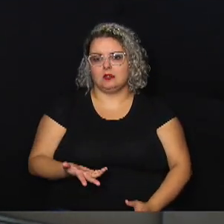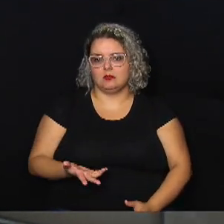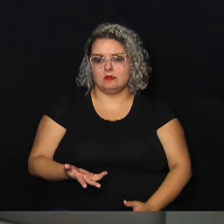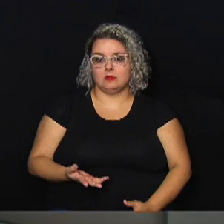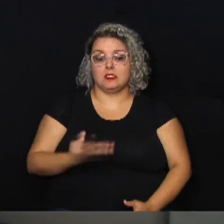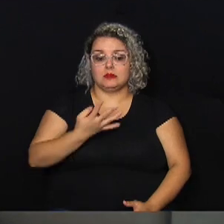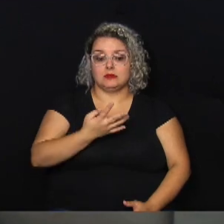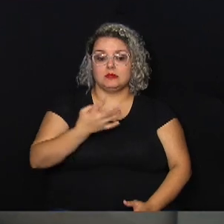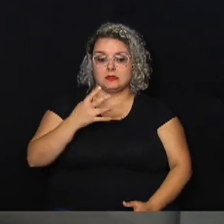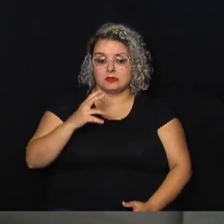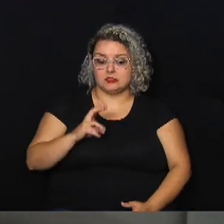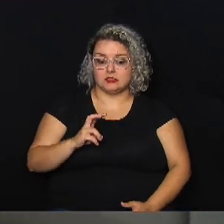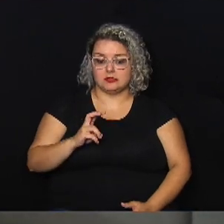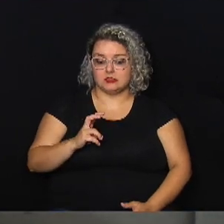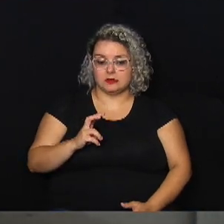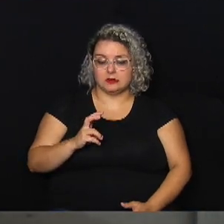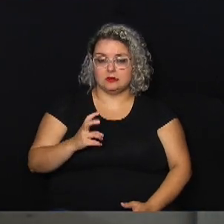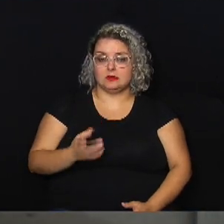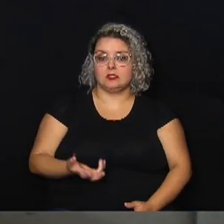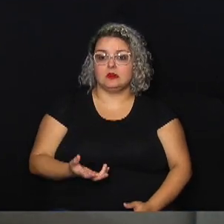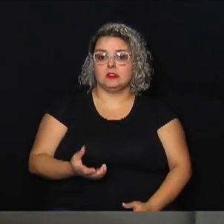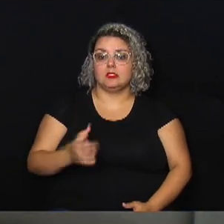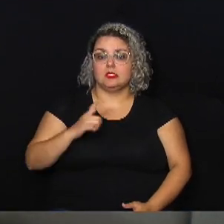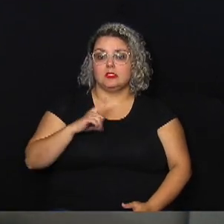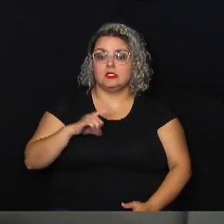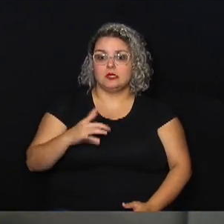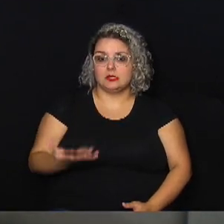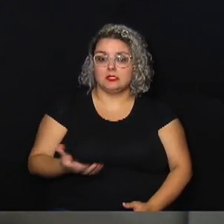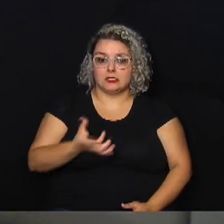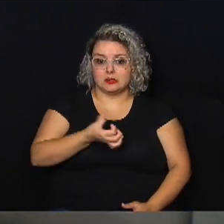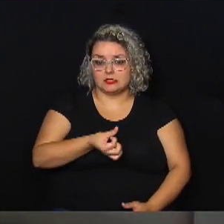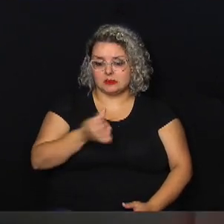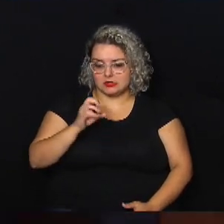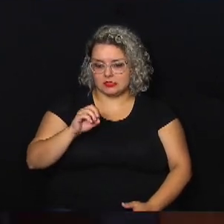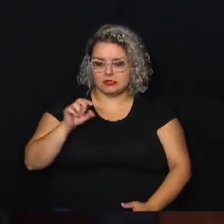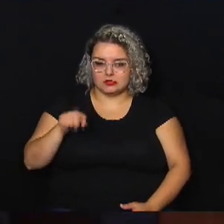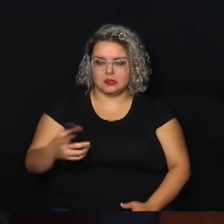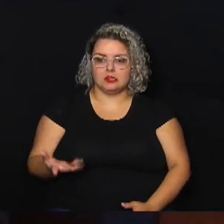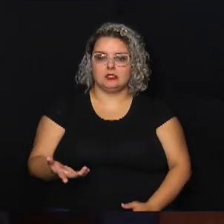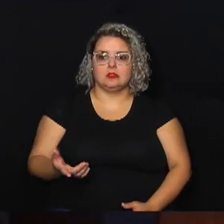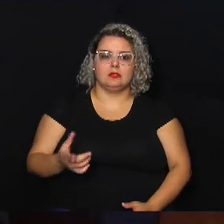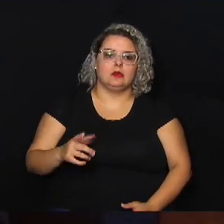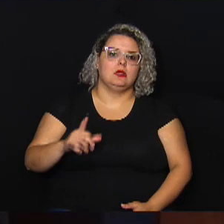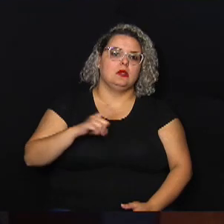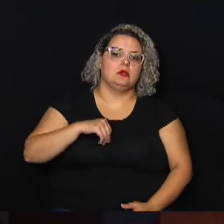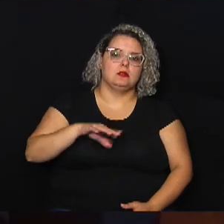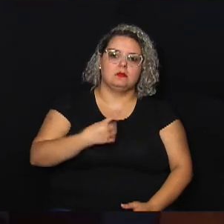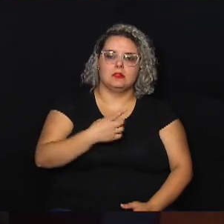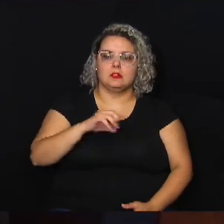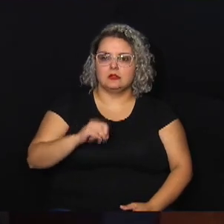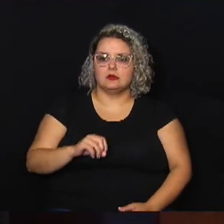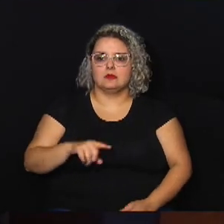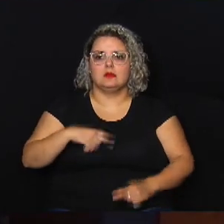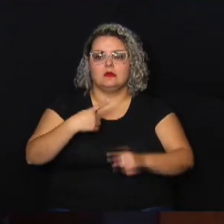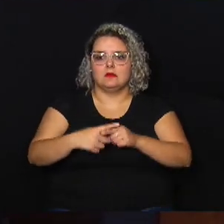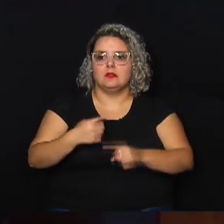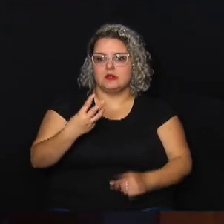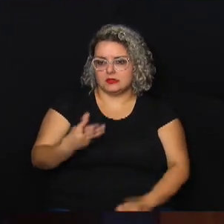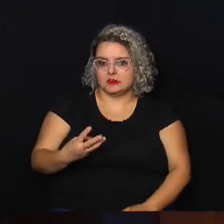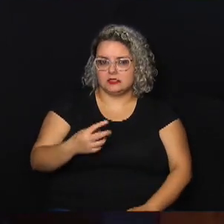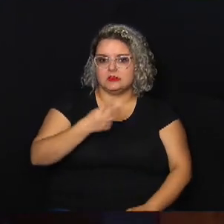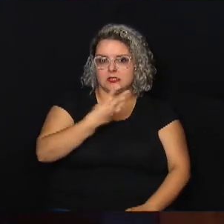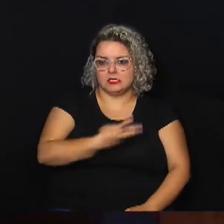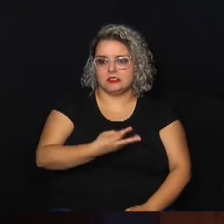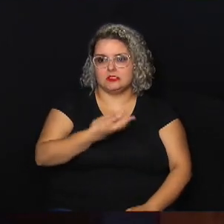deve ter 3 salários anuais acumulados. Você ganha R$10.000, 120 mil vezes 3,